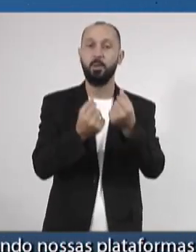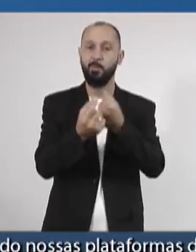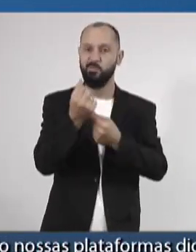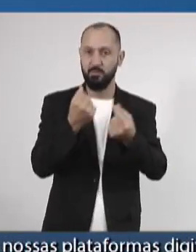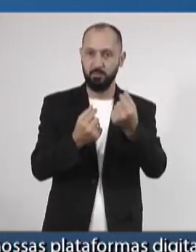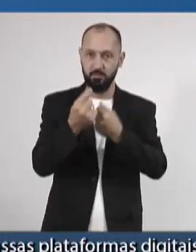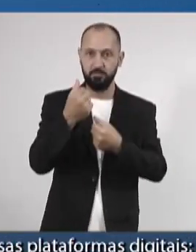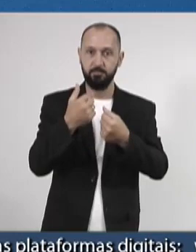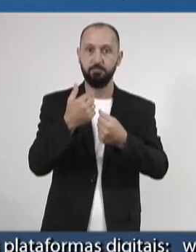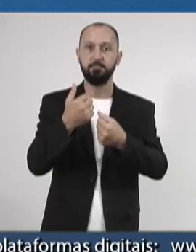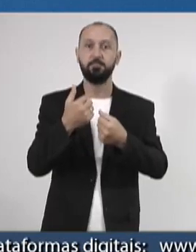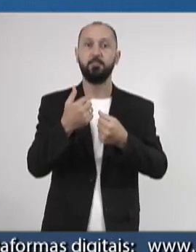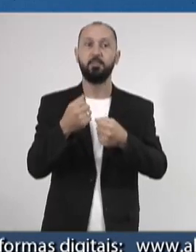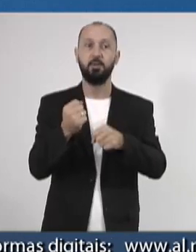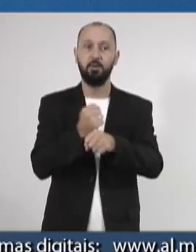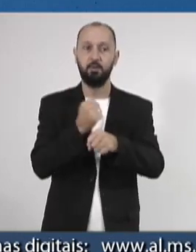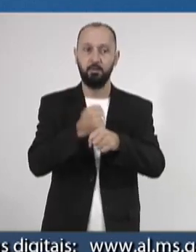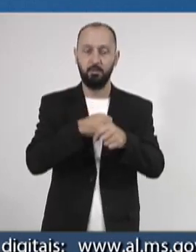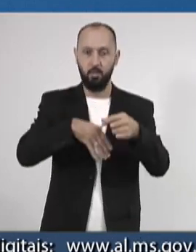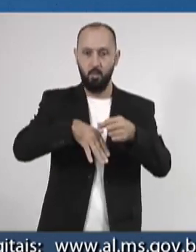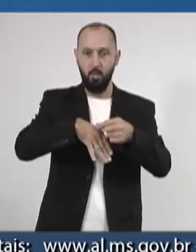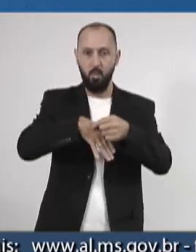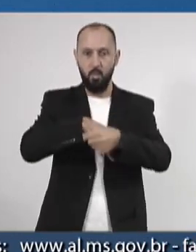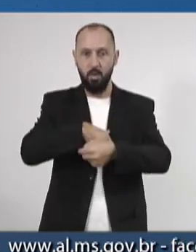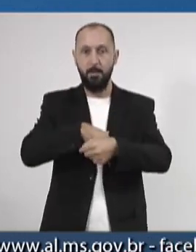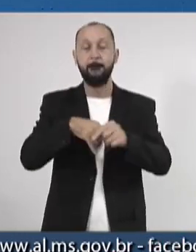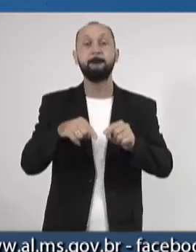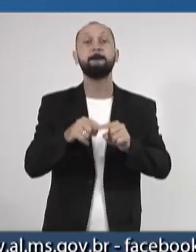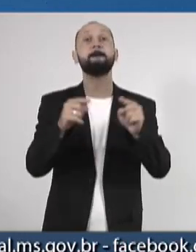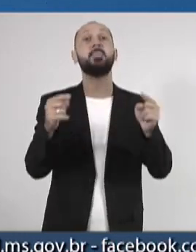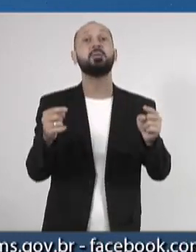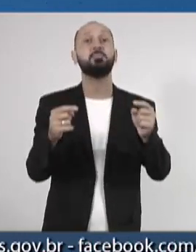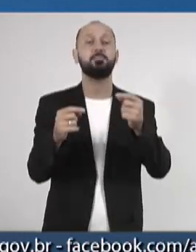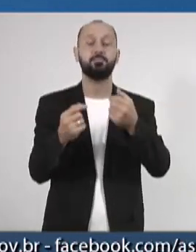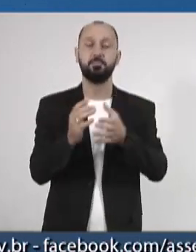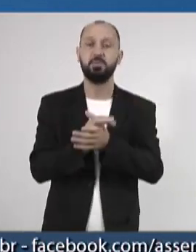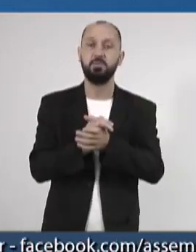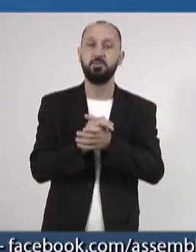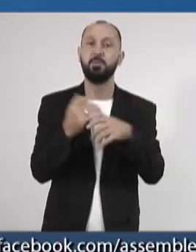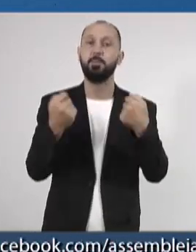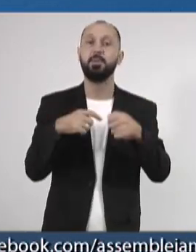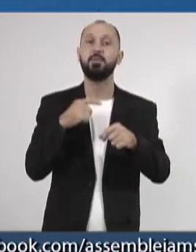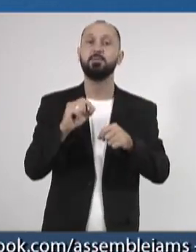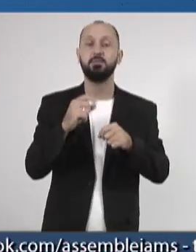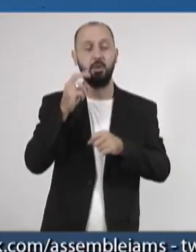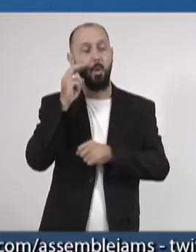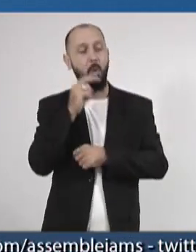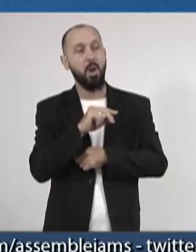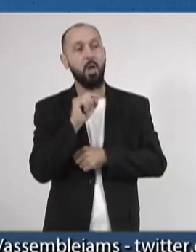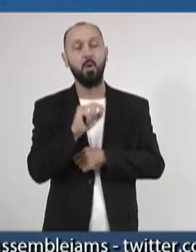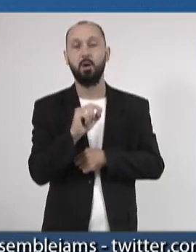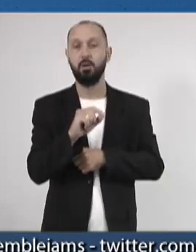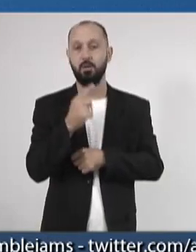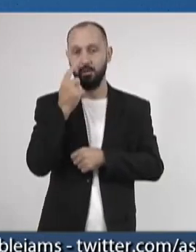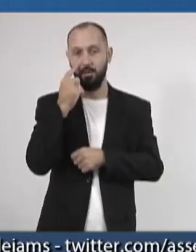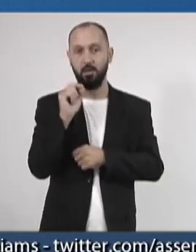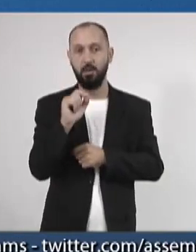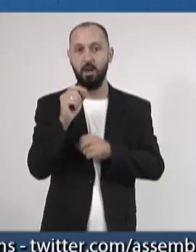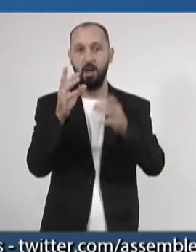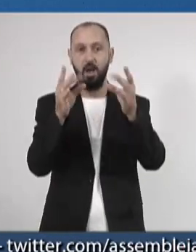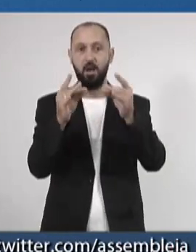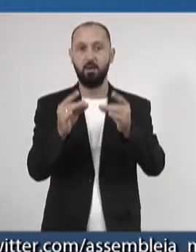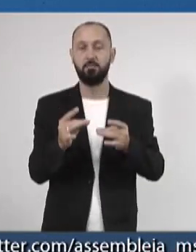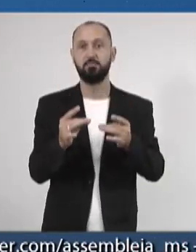econômicos do funcionamento da rota bioceânica, mas também é preciso virar e olhar sobre o